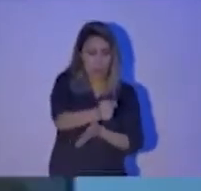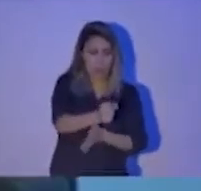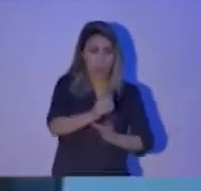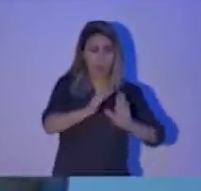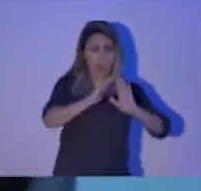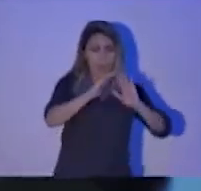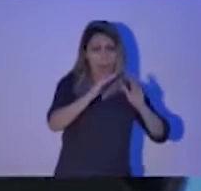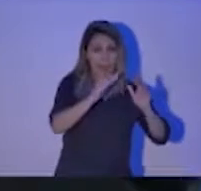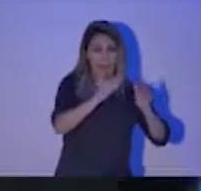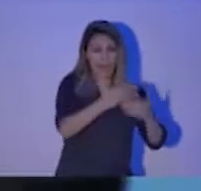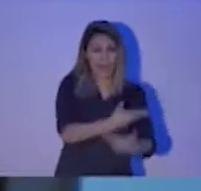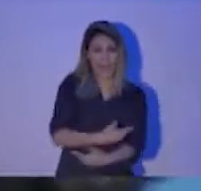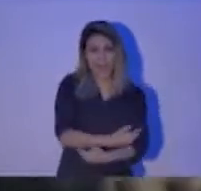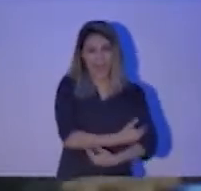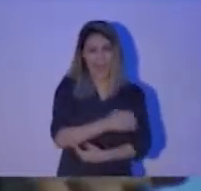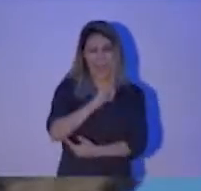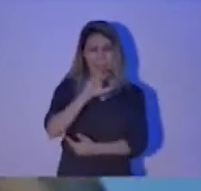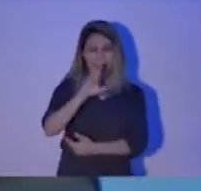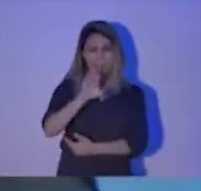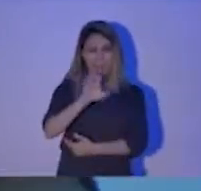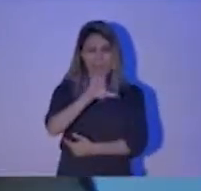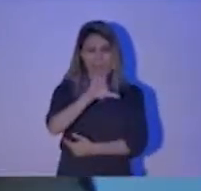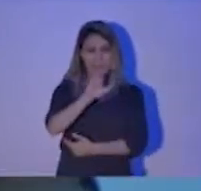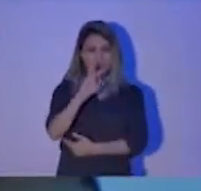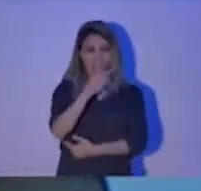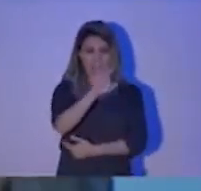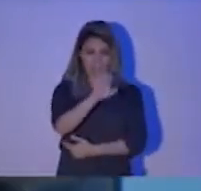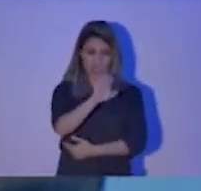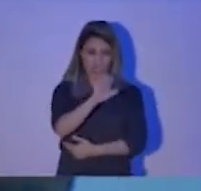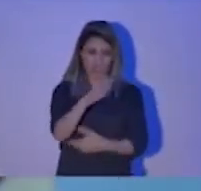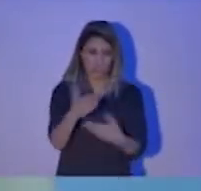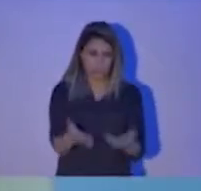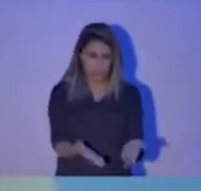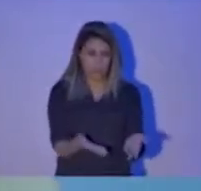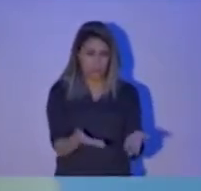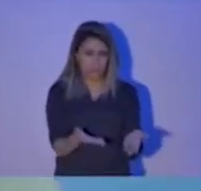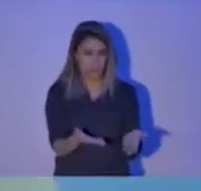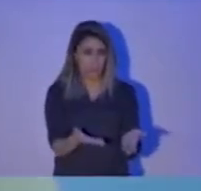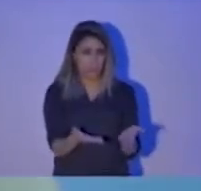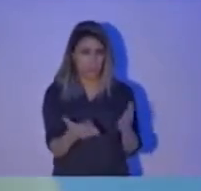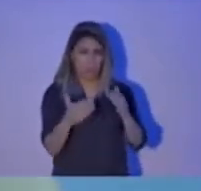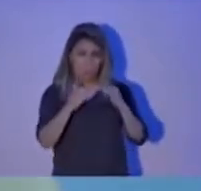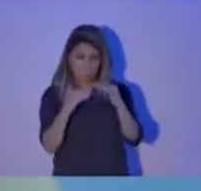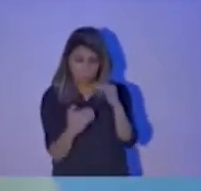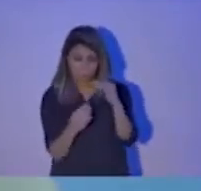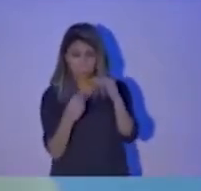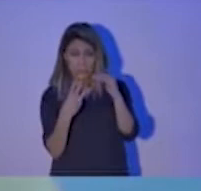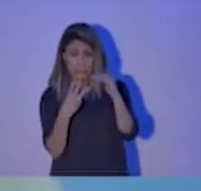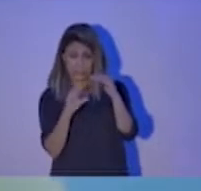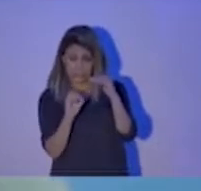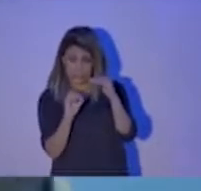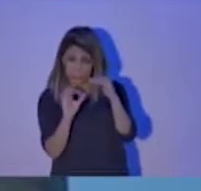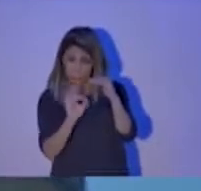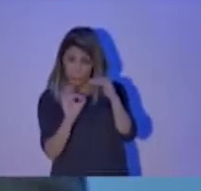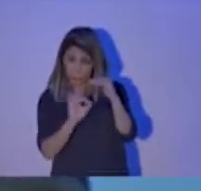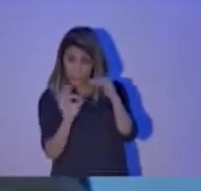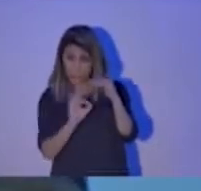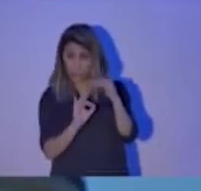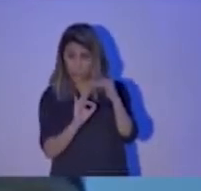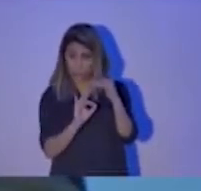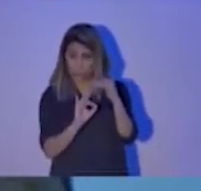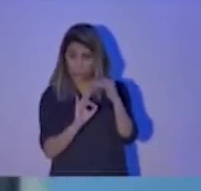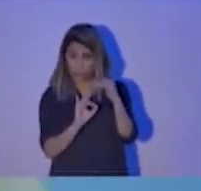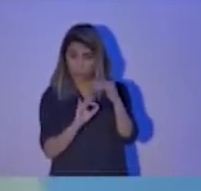num país que quer ser competitivo, num país que quer ser produtivo, economicamente eficiente e